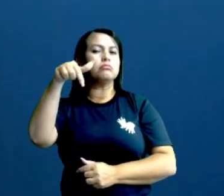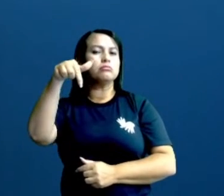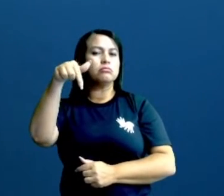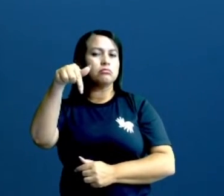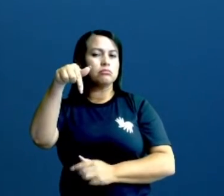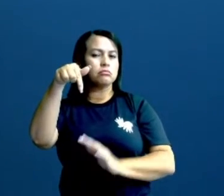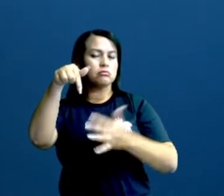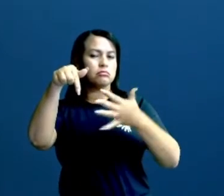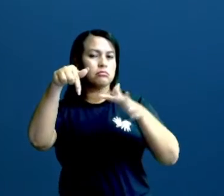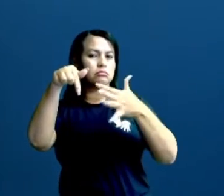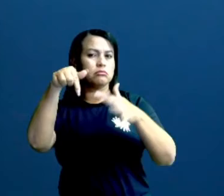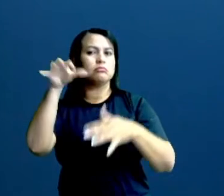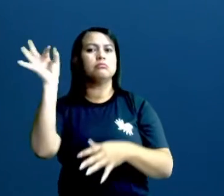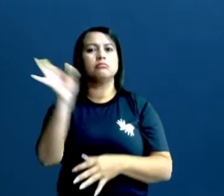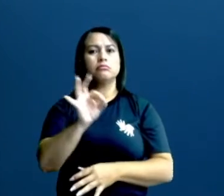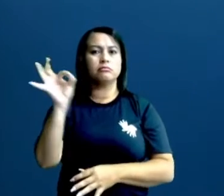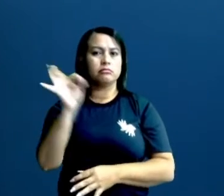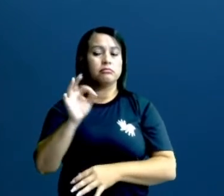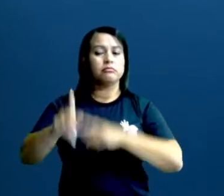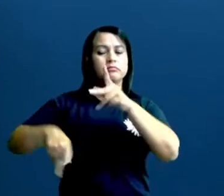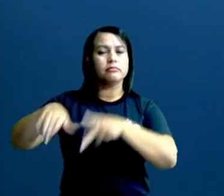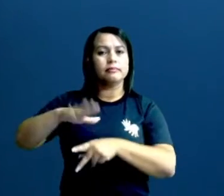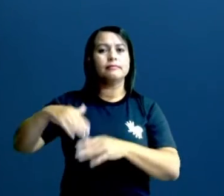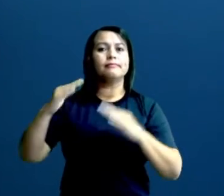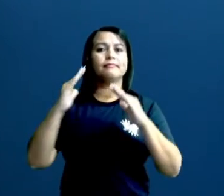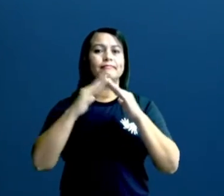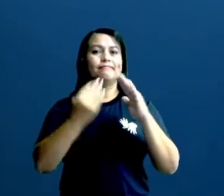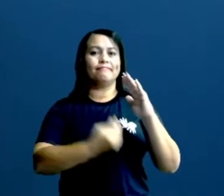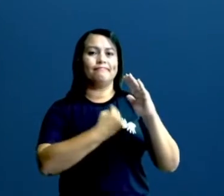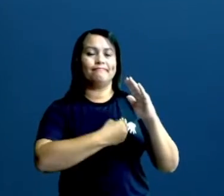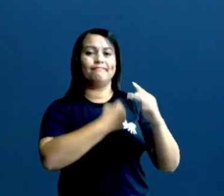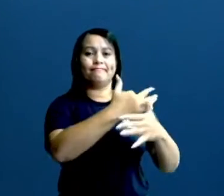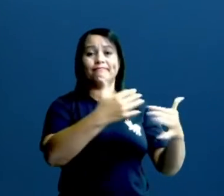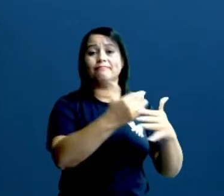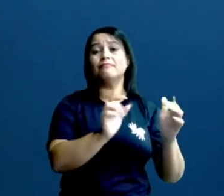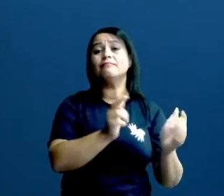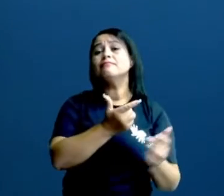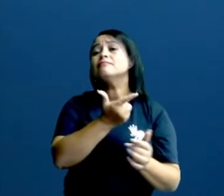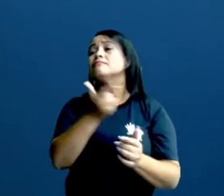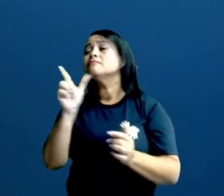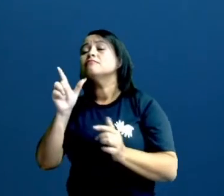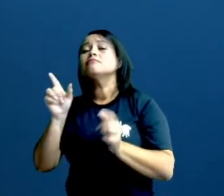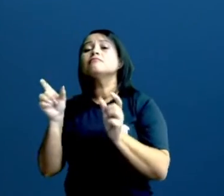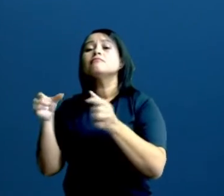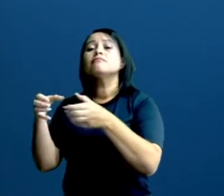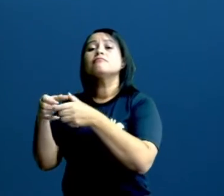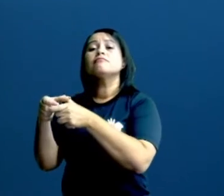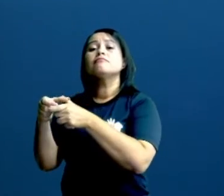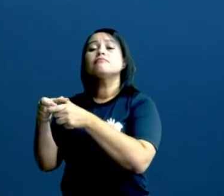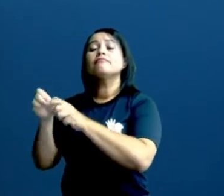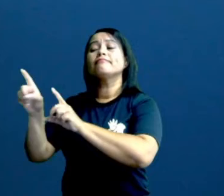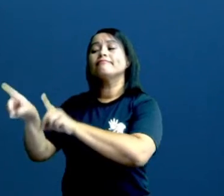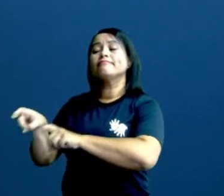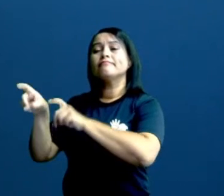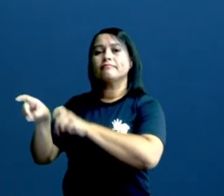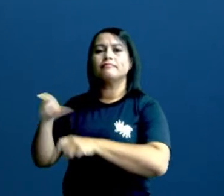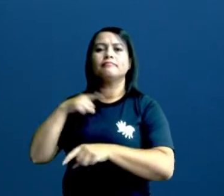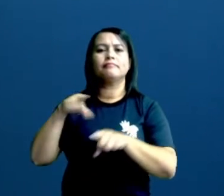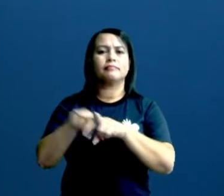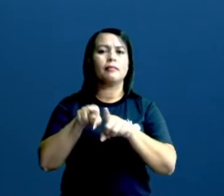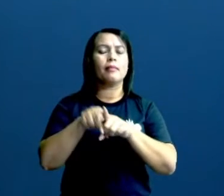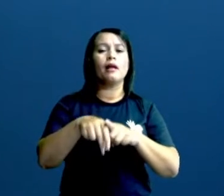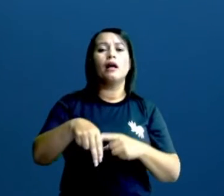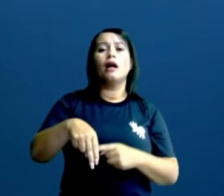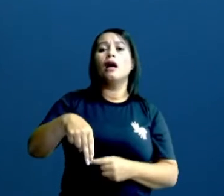87 mais ou menos por cento de população vivendo nas cidades e o restante vivendo no campo. No norte, que vai ser a região em que a